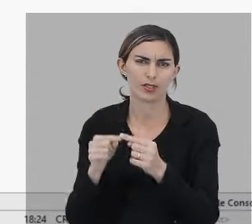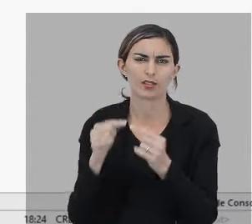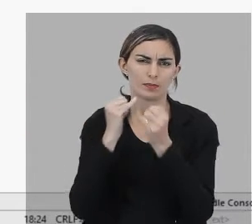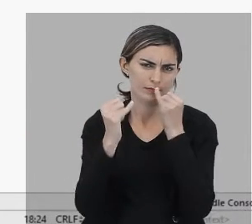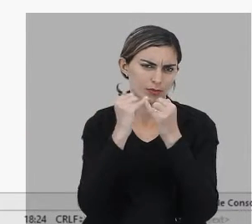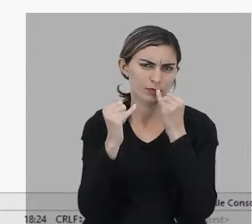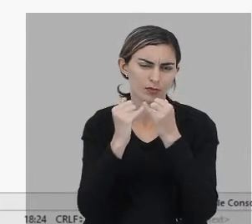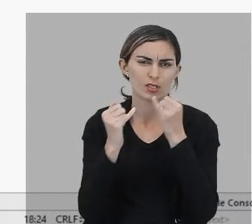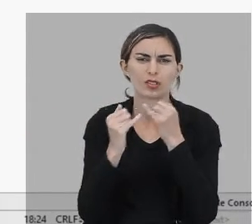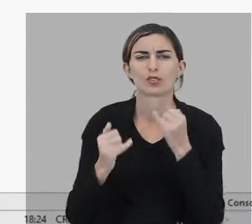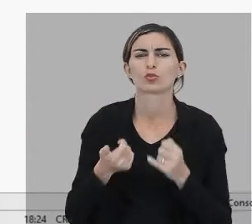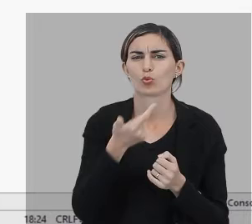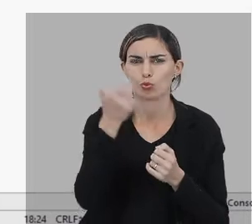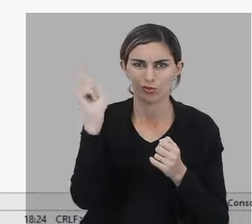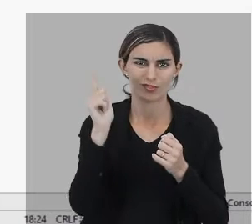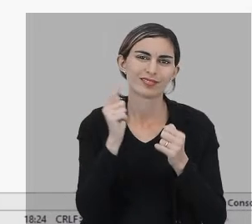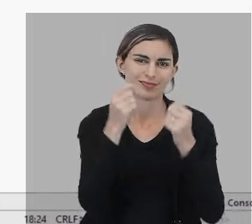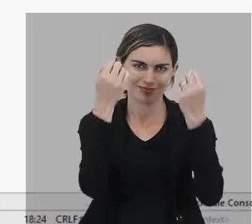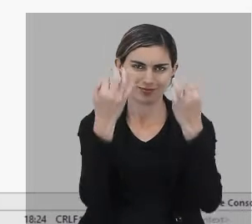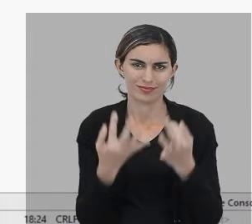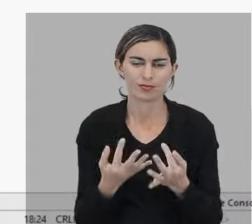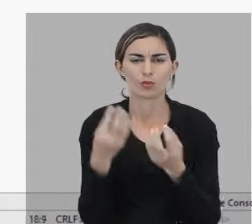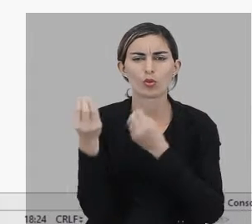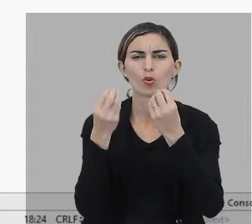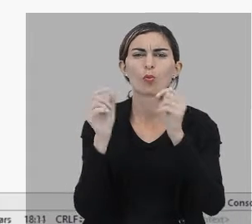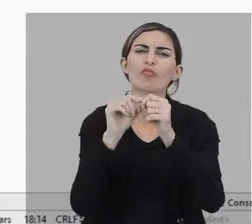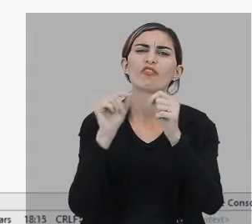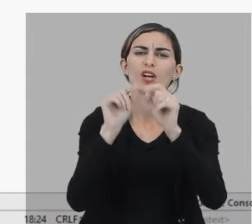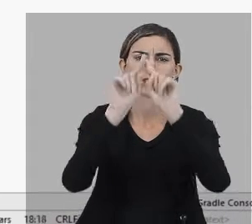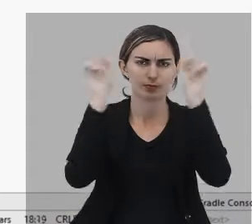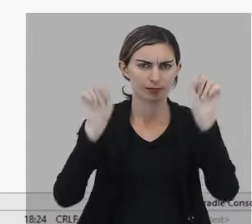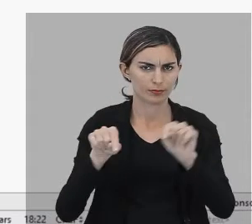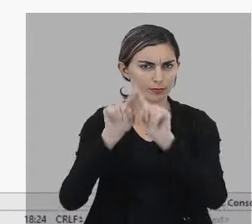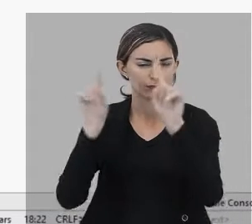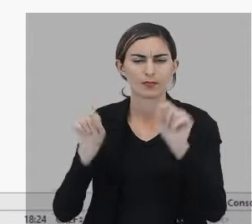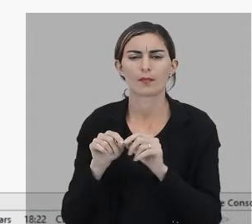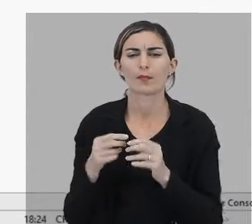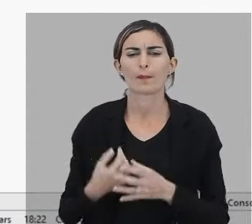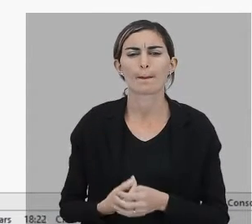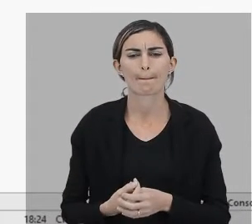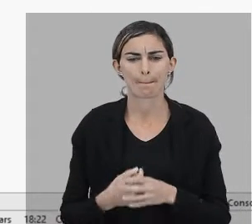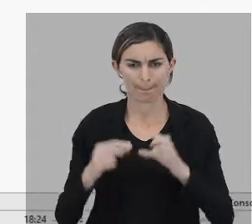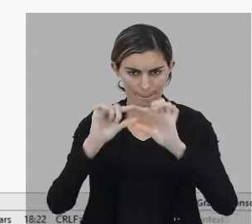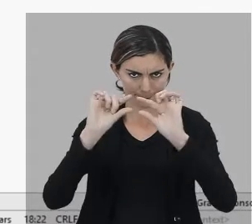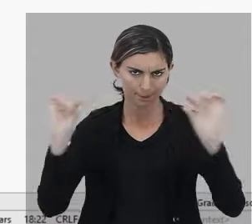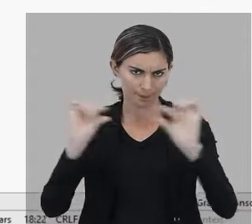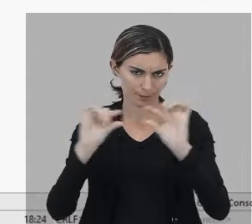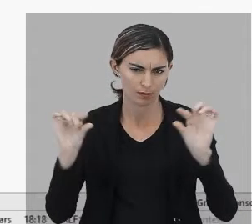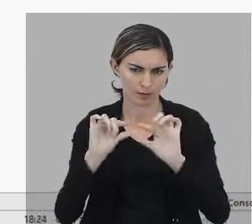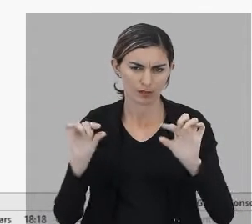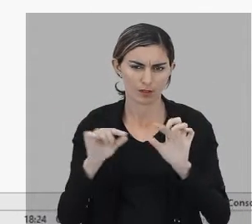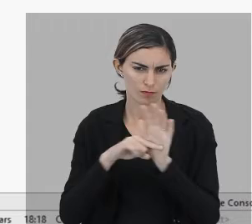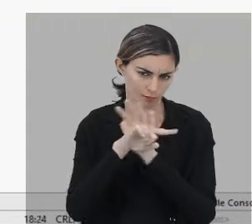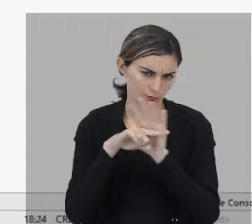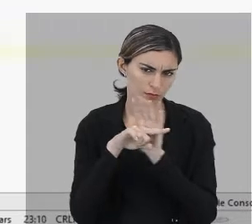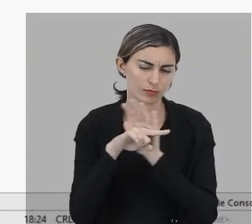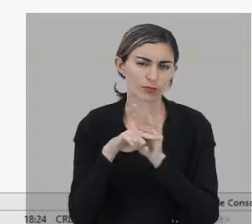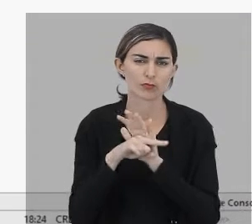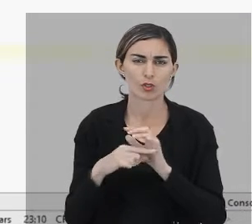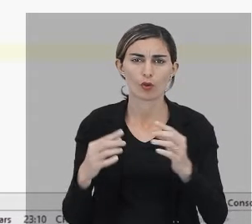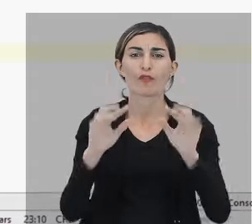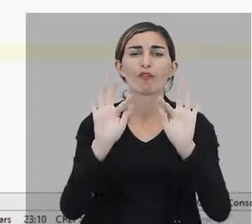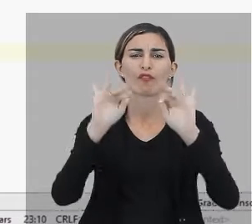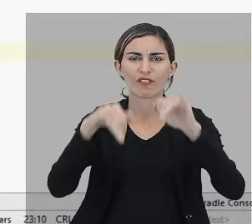também ao while. E como é que a gente constrói ele? Essa parte, a parte de verificação,